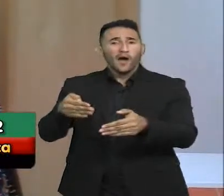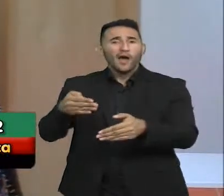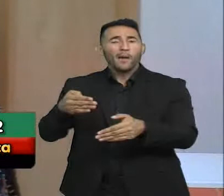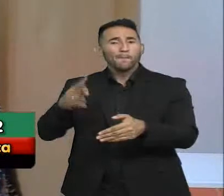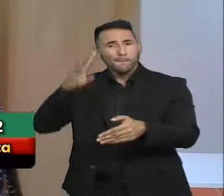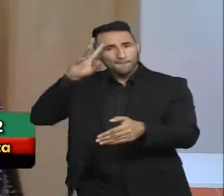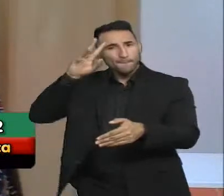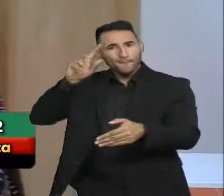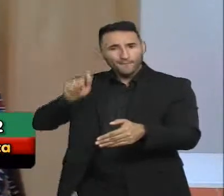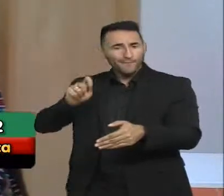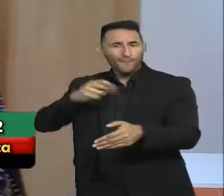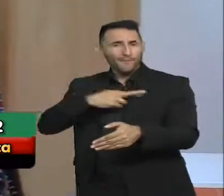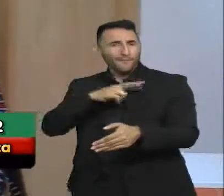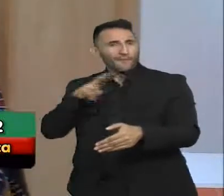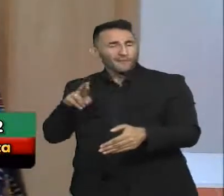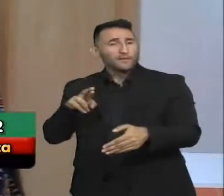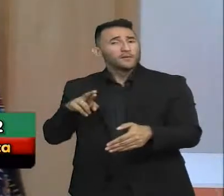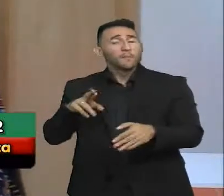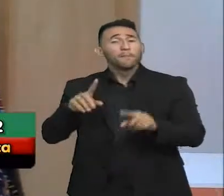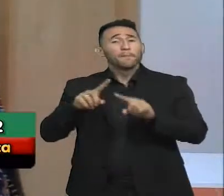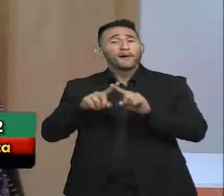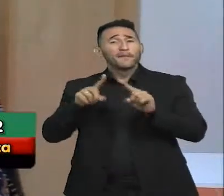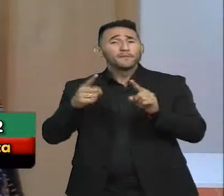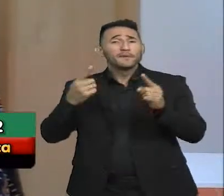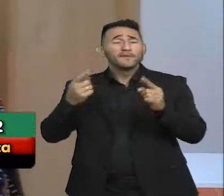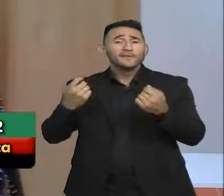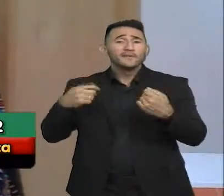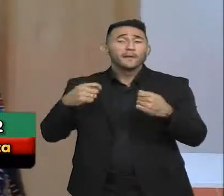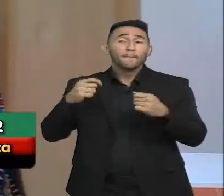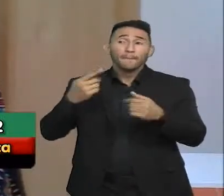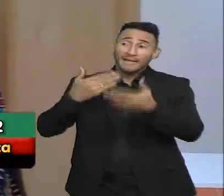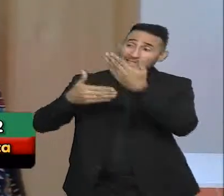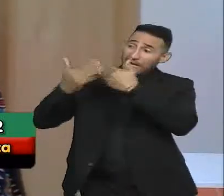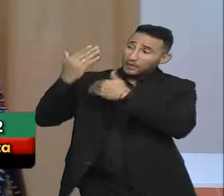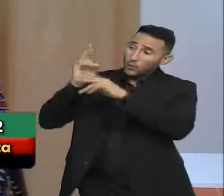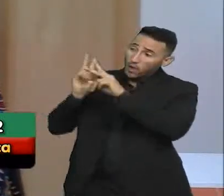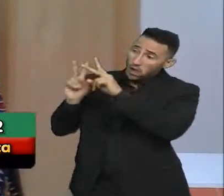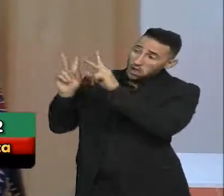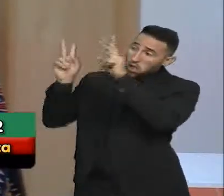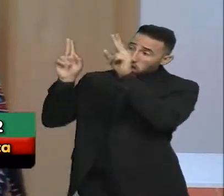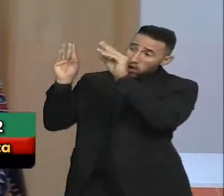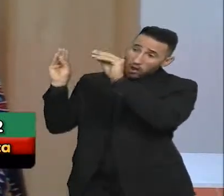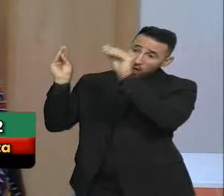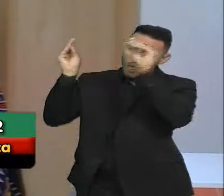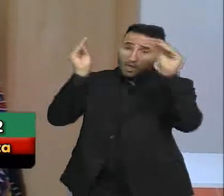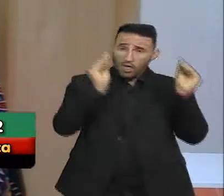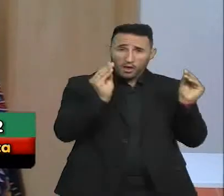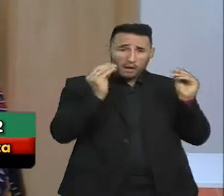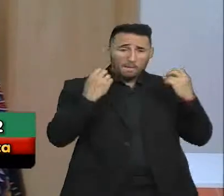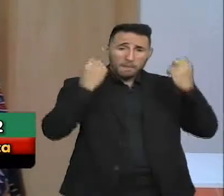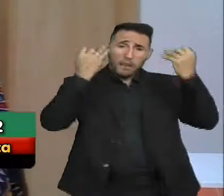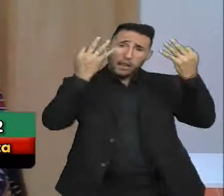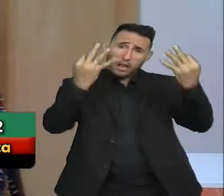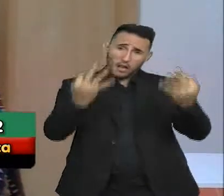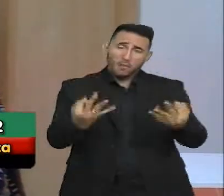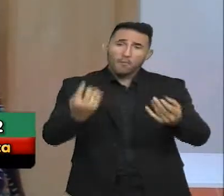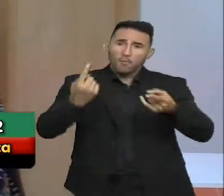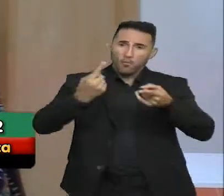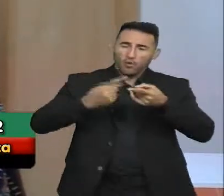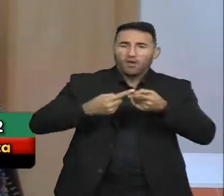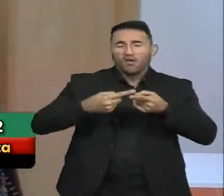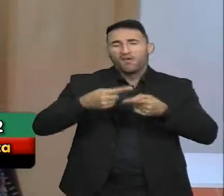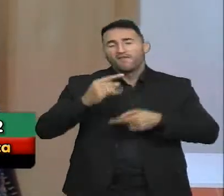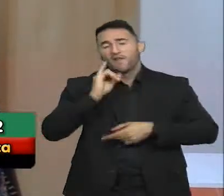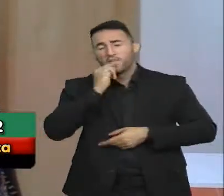aí a gente tem que fazer um recorte do nosso passado. Por quê? Infelizmente, historicamente, se a